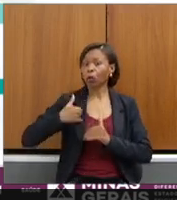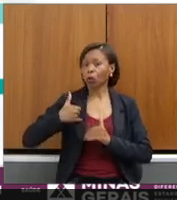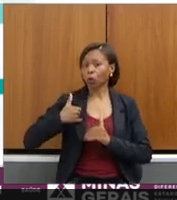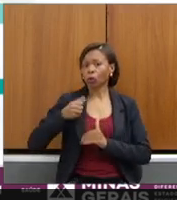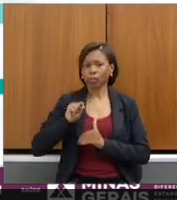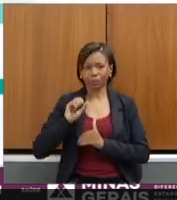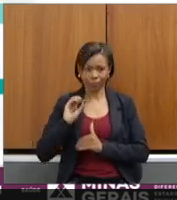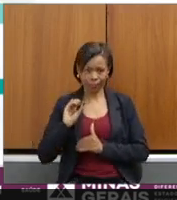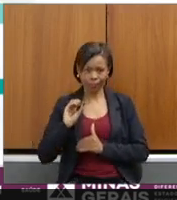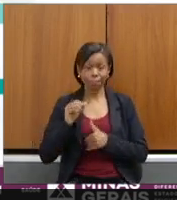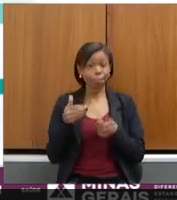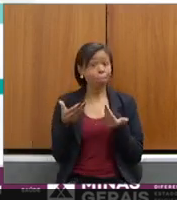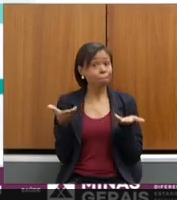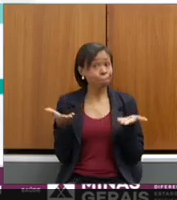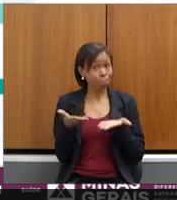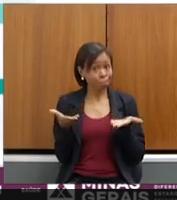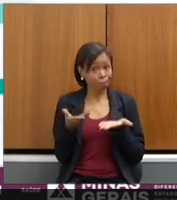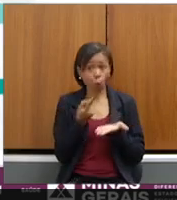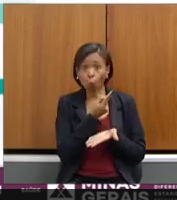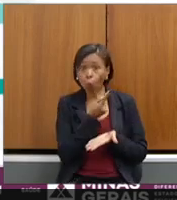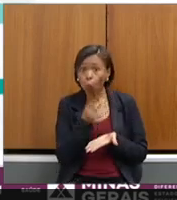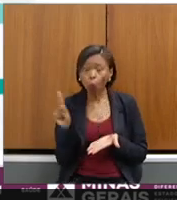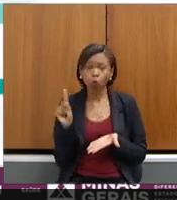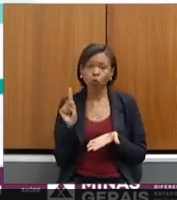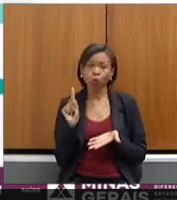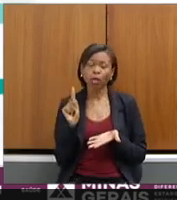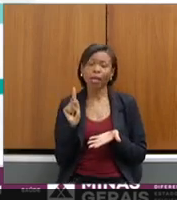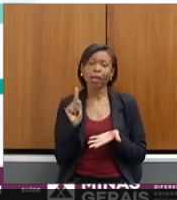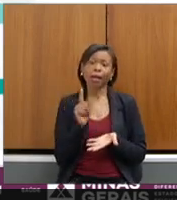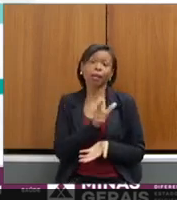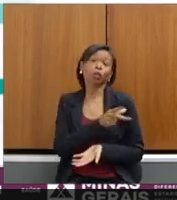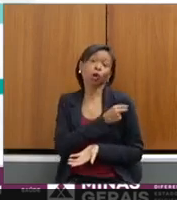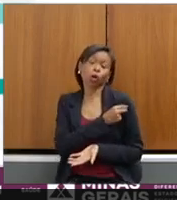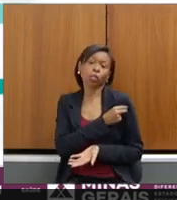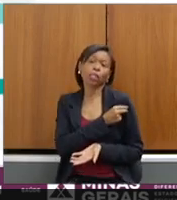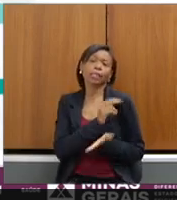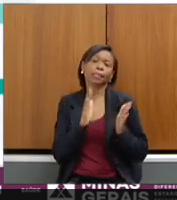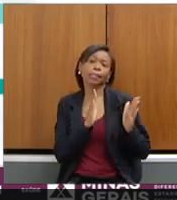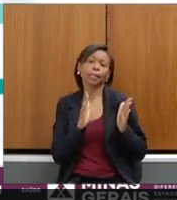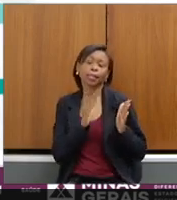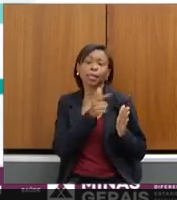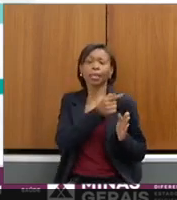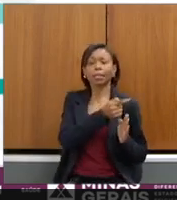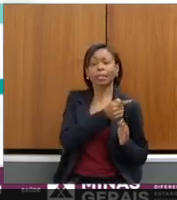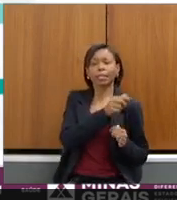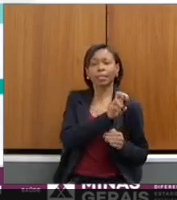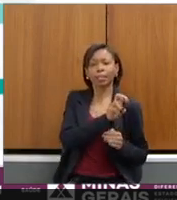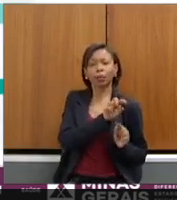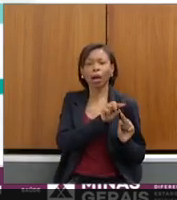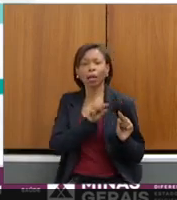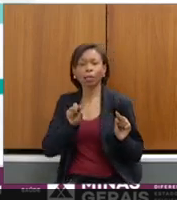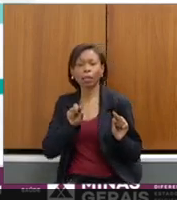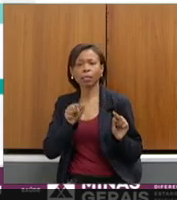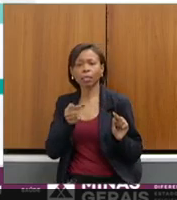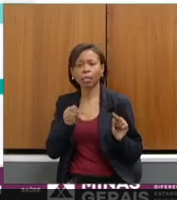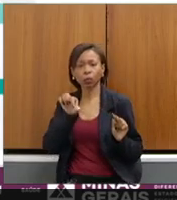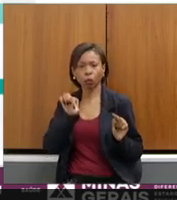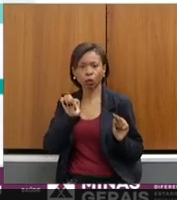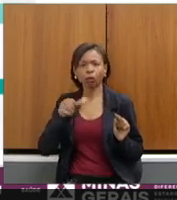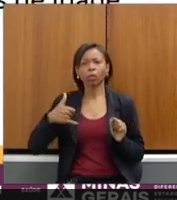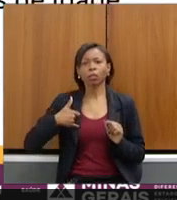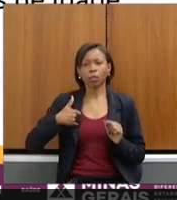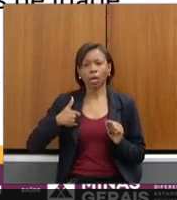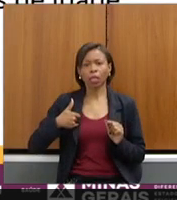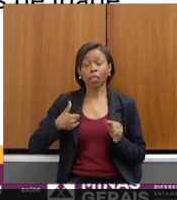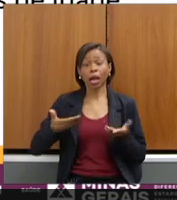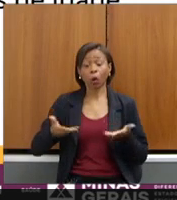80 anos e agora chegou a última dose que a dose será de 75 a 79 anos a distribuir